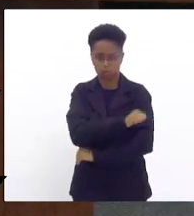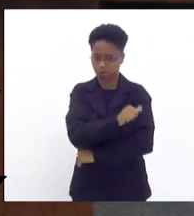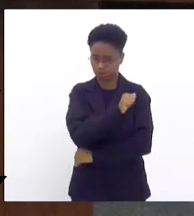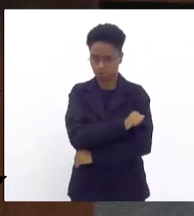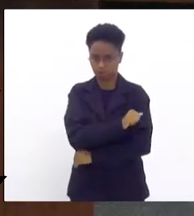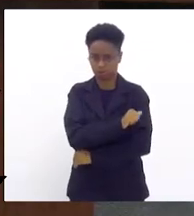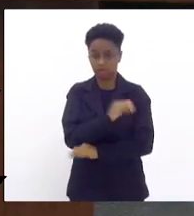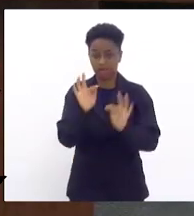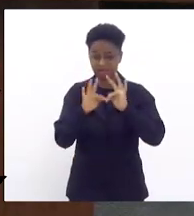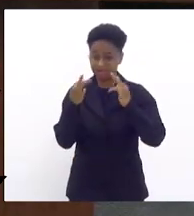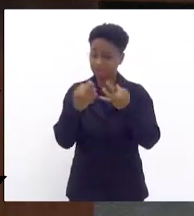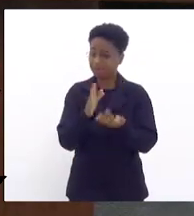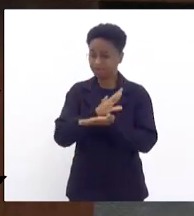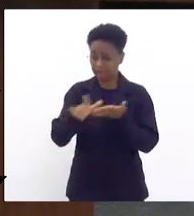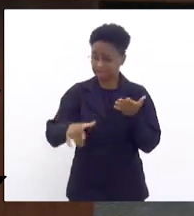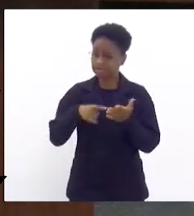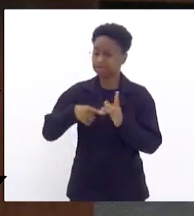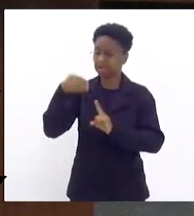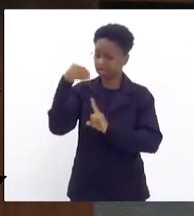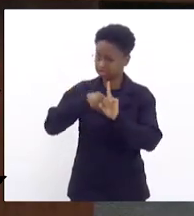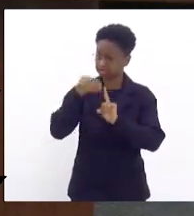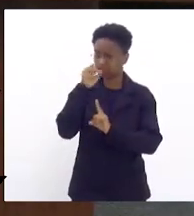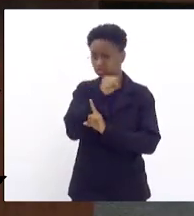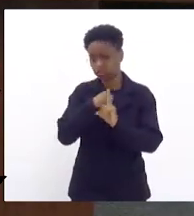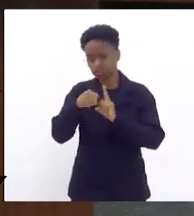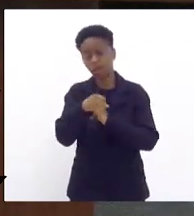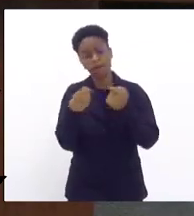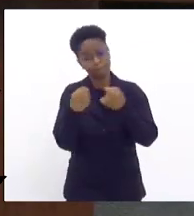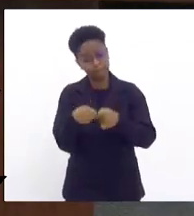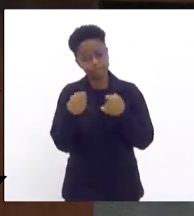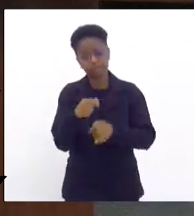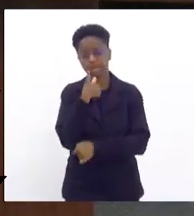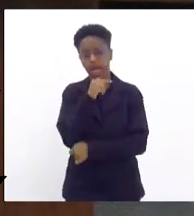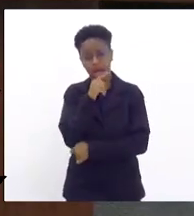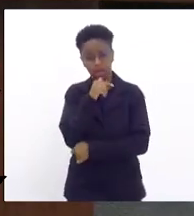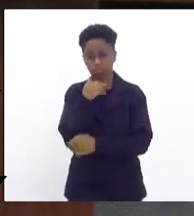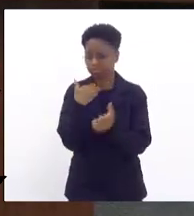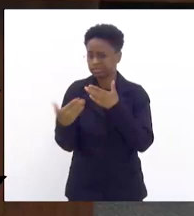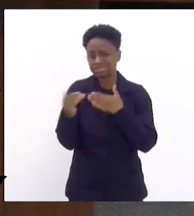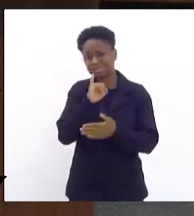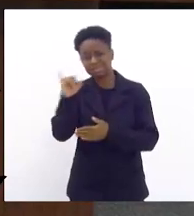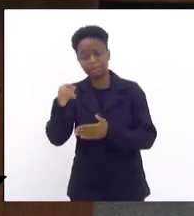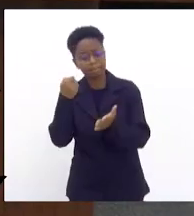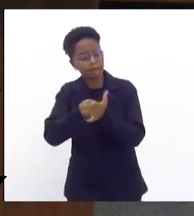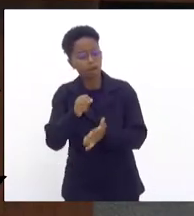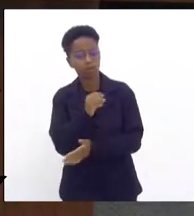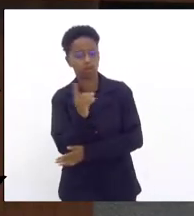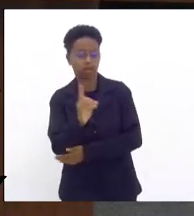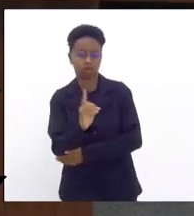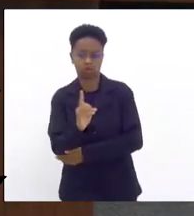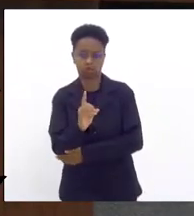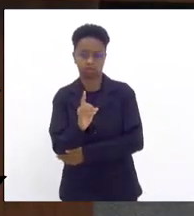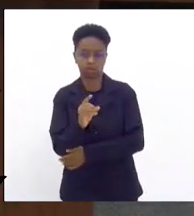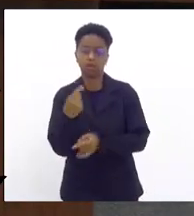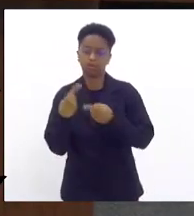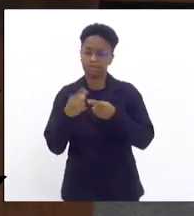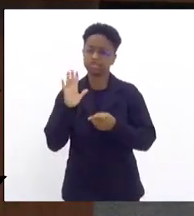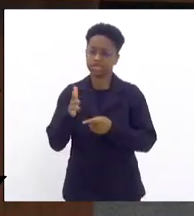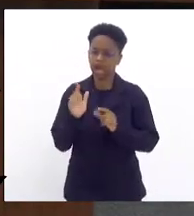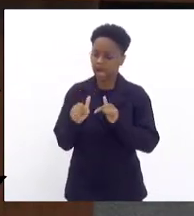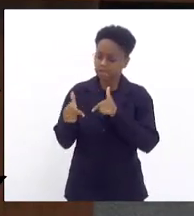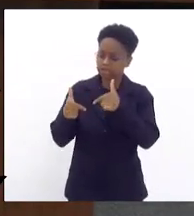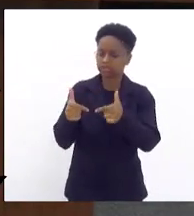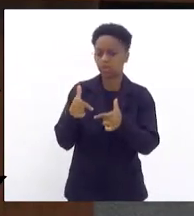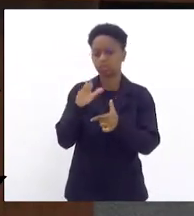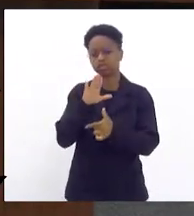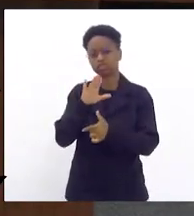Né? Famílias em situação de vulnerabilidade precisam ter acesso à água, independente de pagamento. Já existe uma ação civil pública que